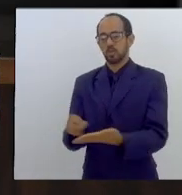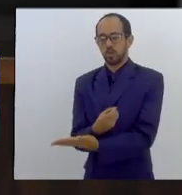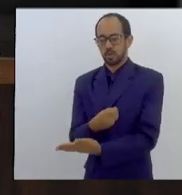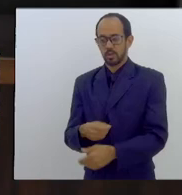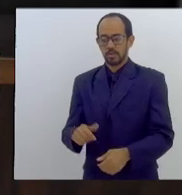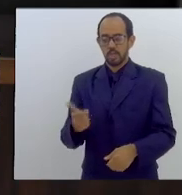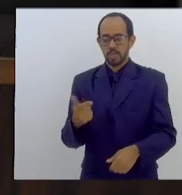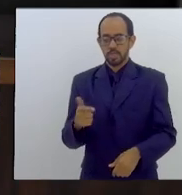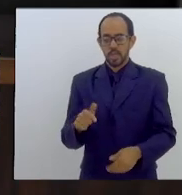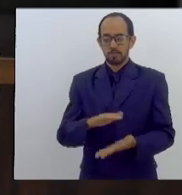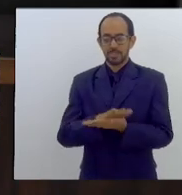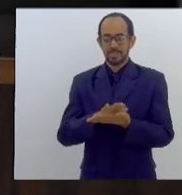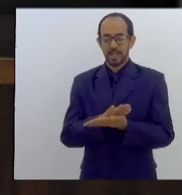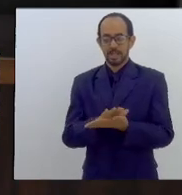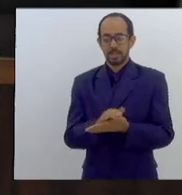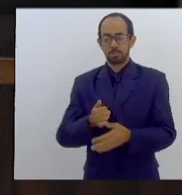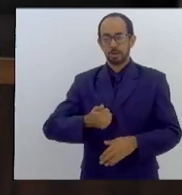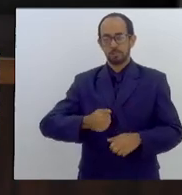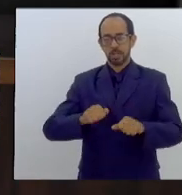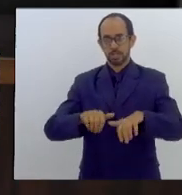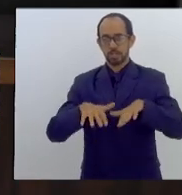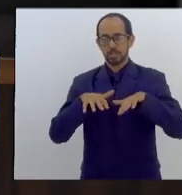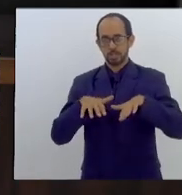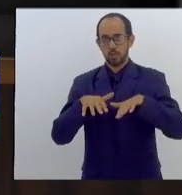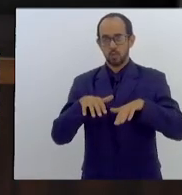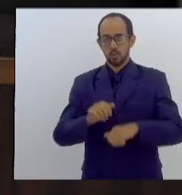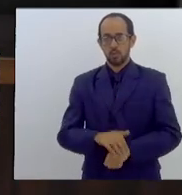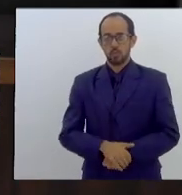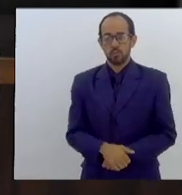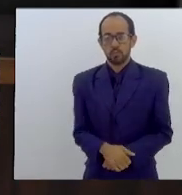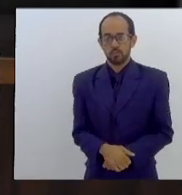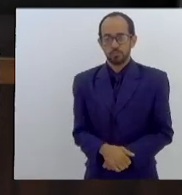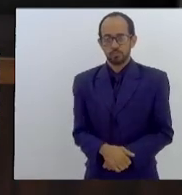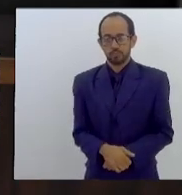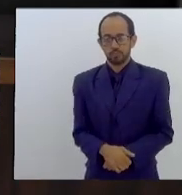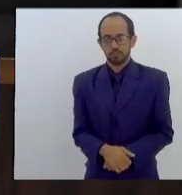Nada mais a tratar na primeira sessão extraordinária do dia.